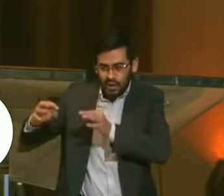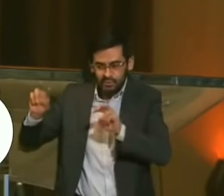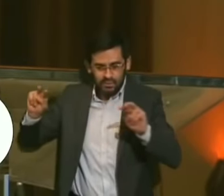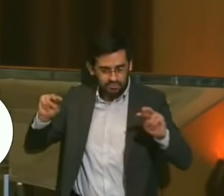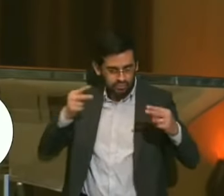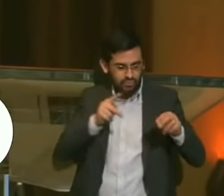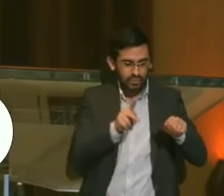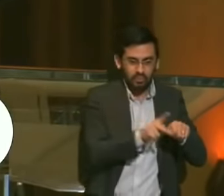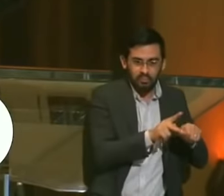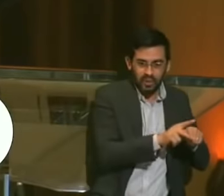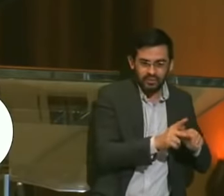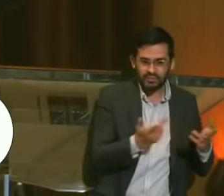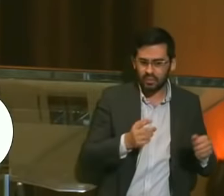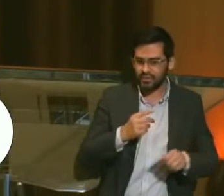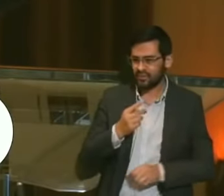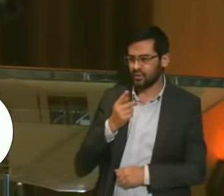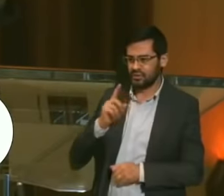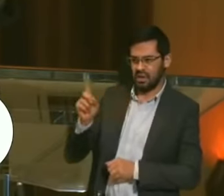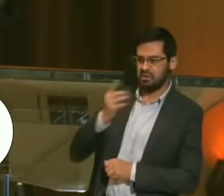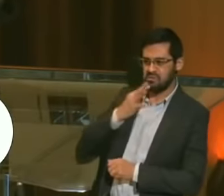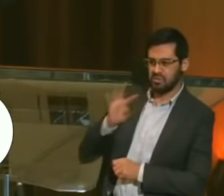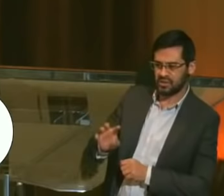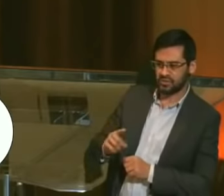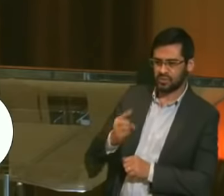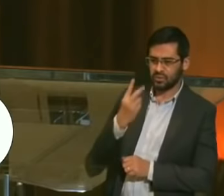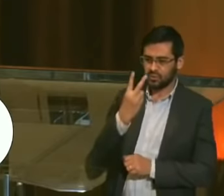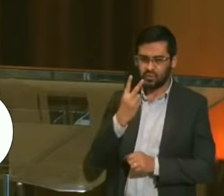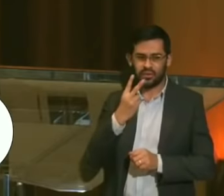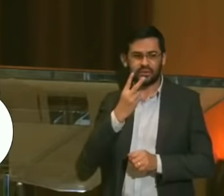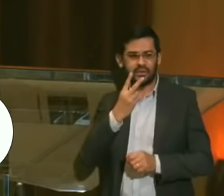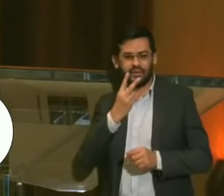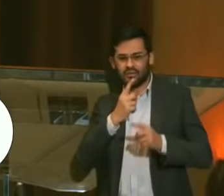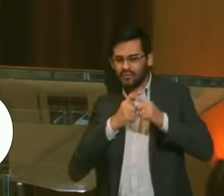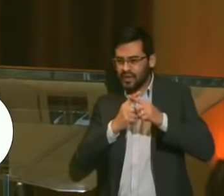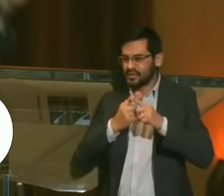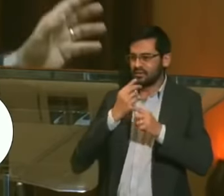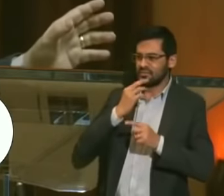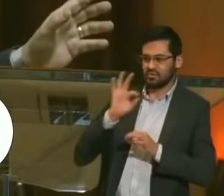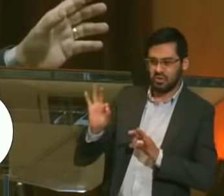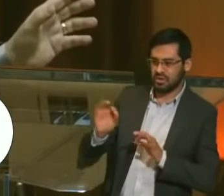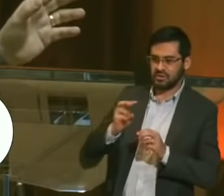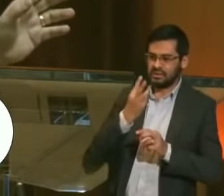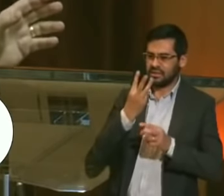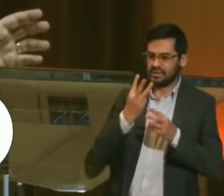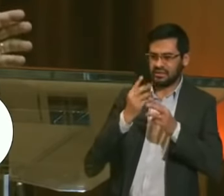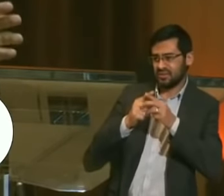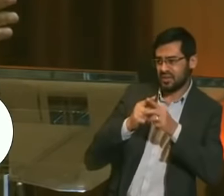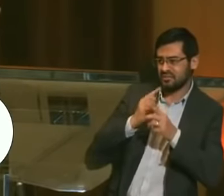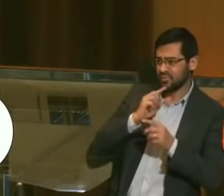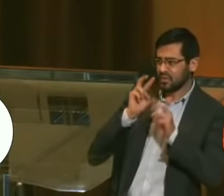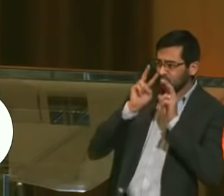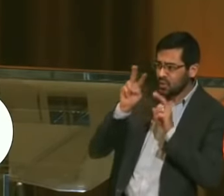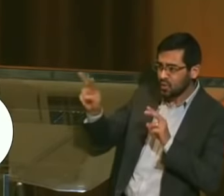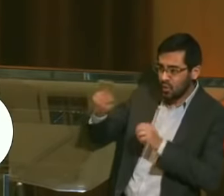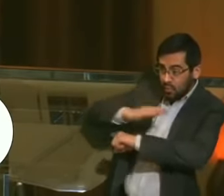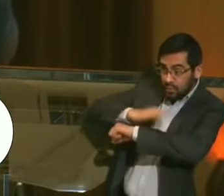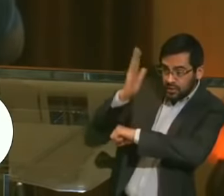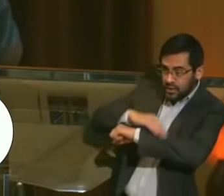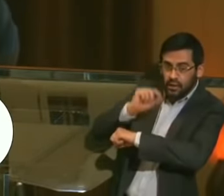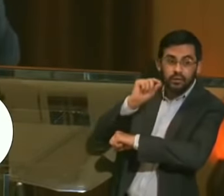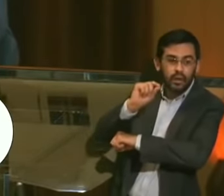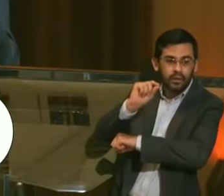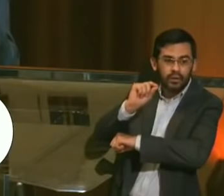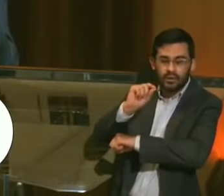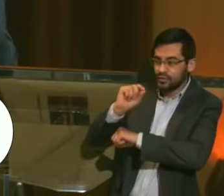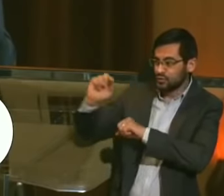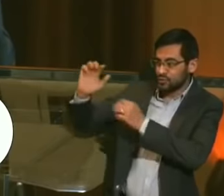E quando ele negou Jesus pela terceira vez, o galo cantou e ele olhou para a janela. Quem estava olhando para ele? Eram